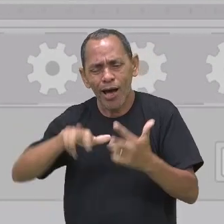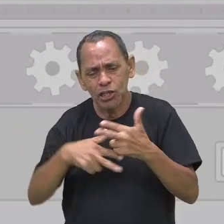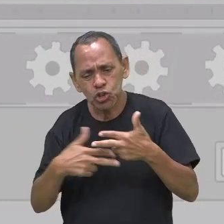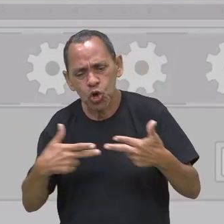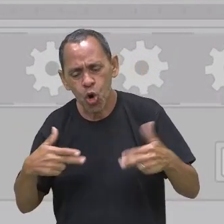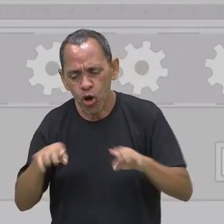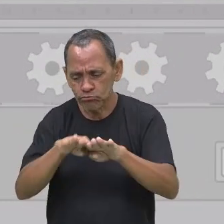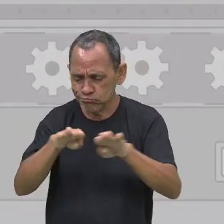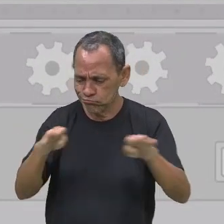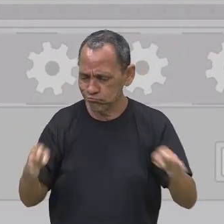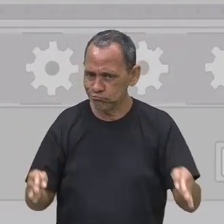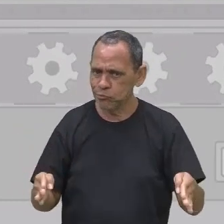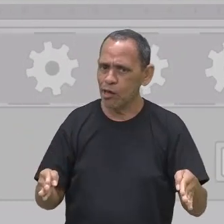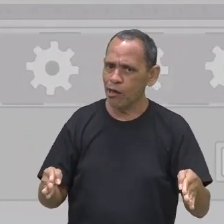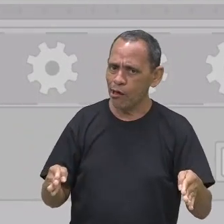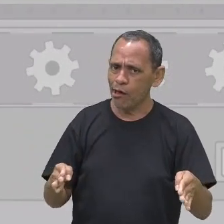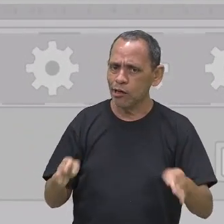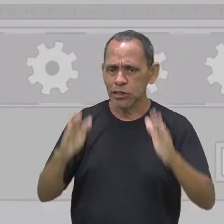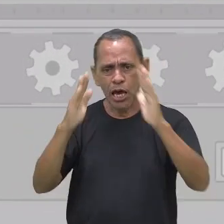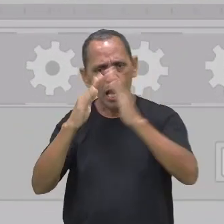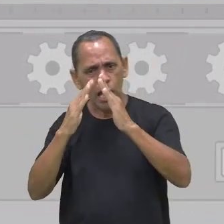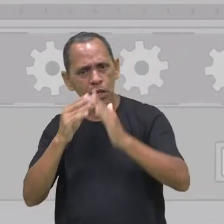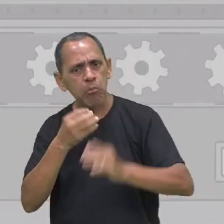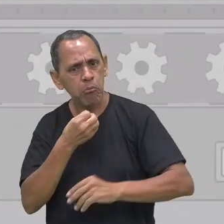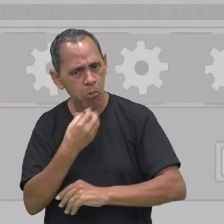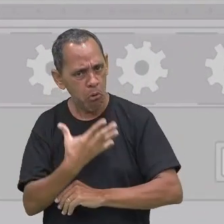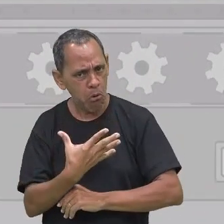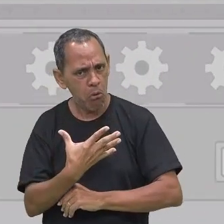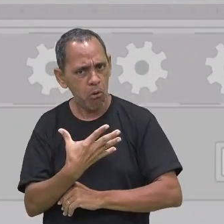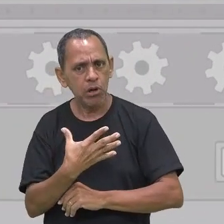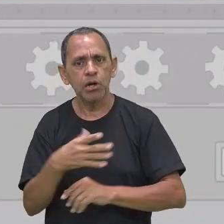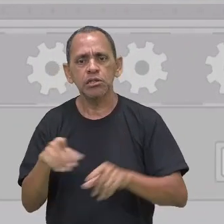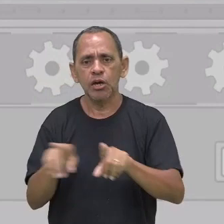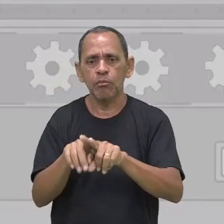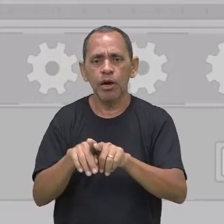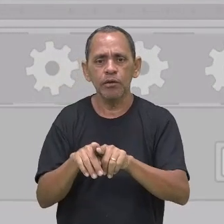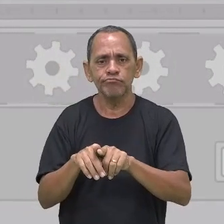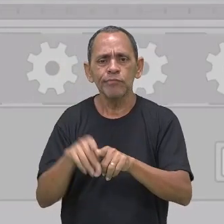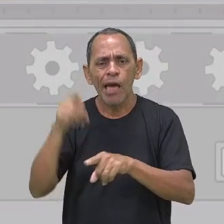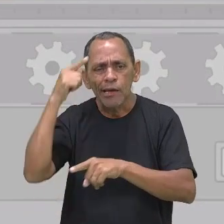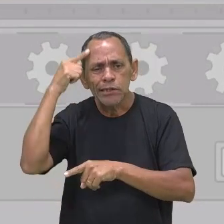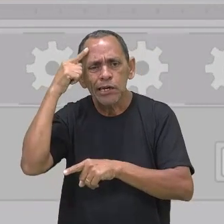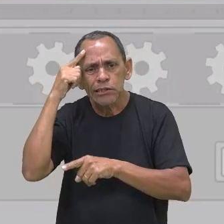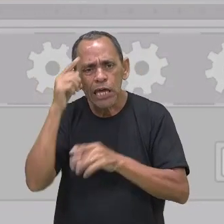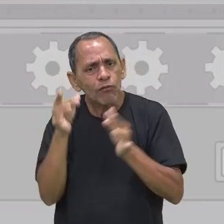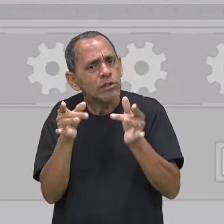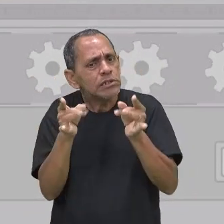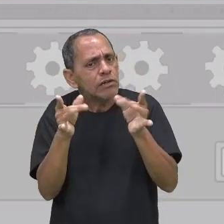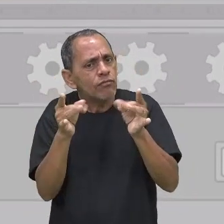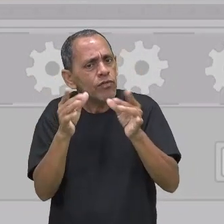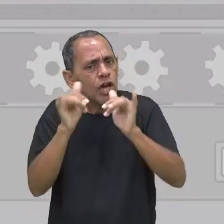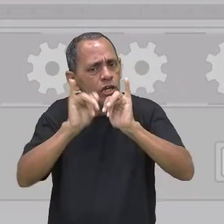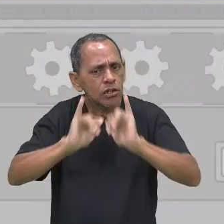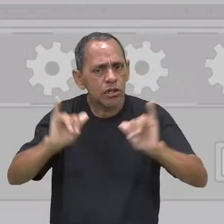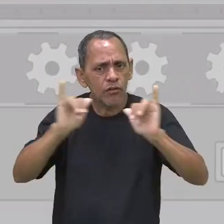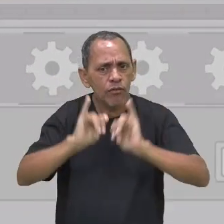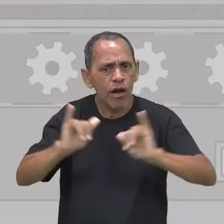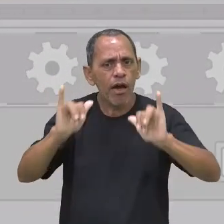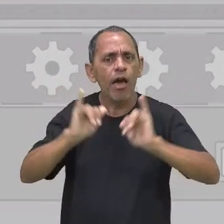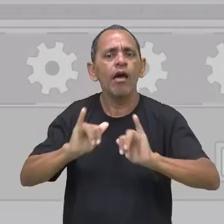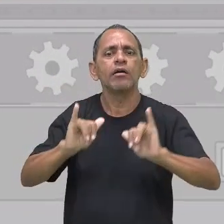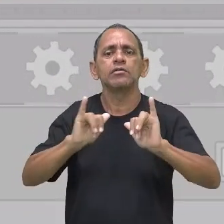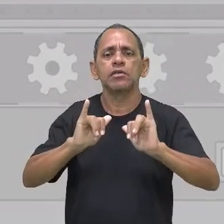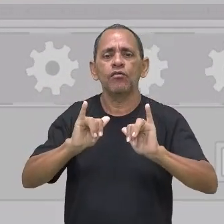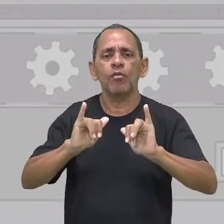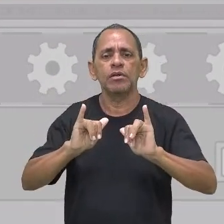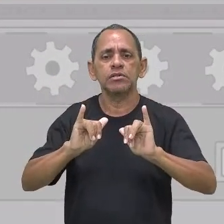né, uma casa boa. Então, essa ideia que você vende na questão da propaganda. Então, a propaganda também está